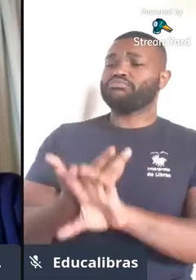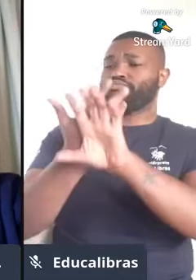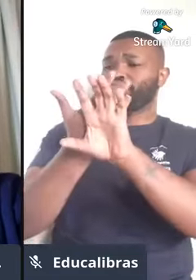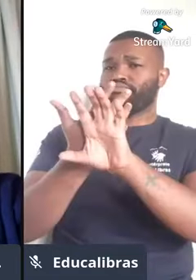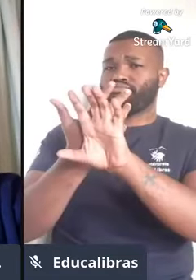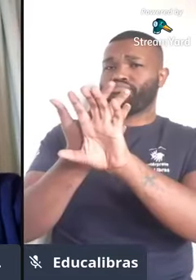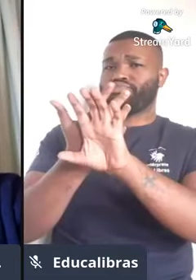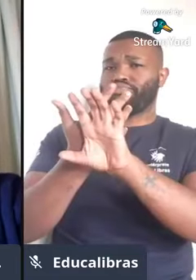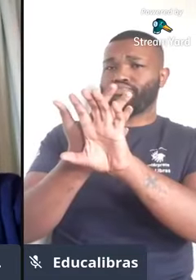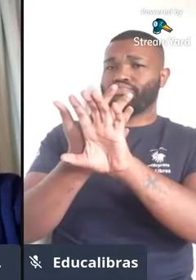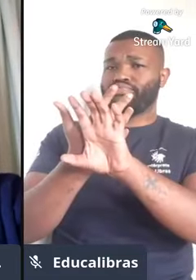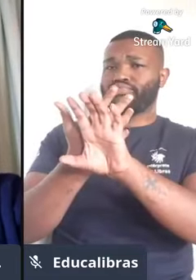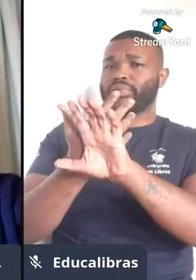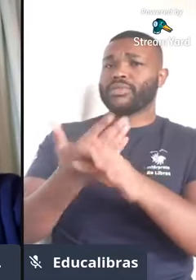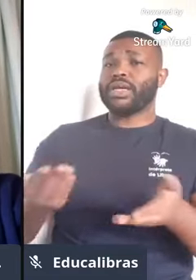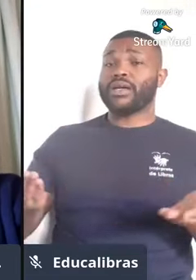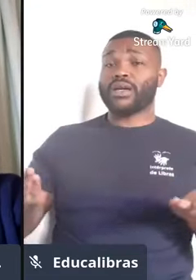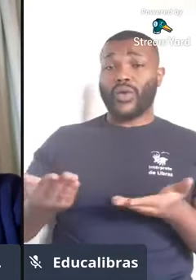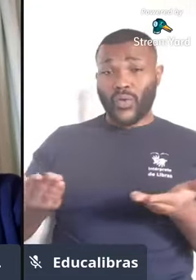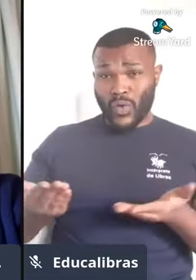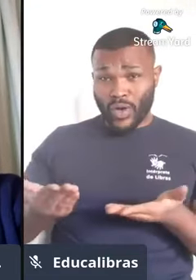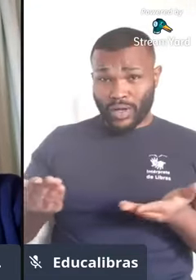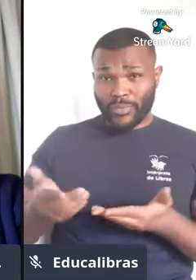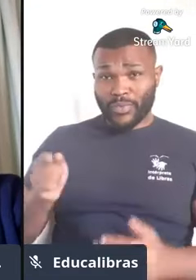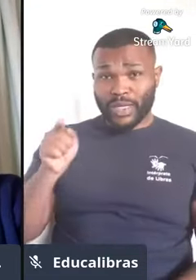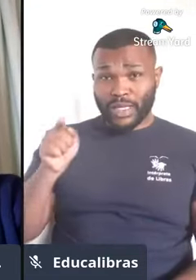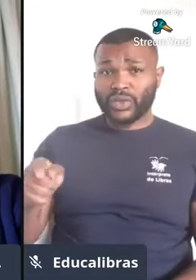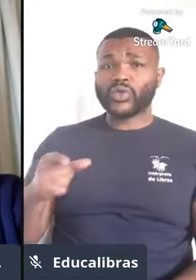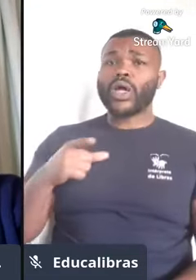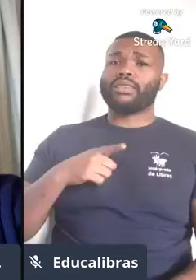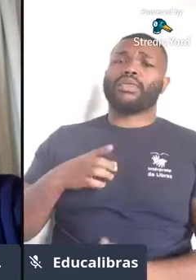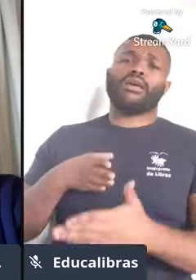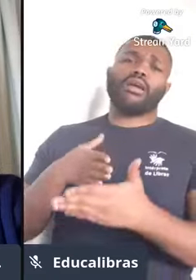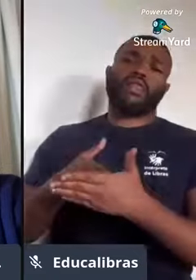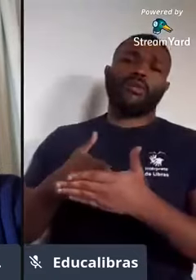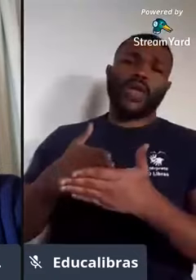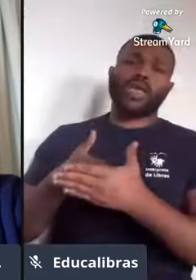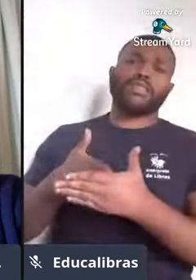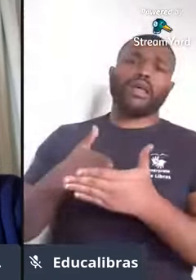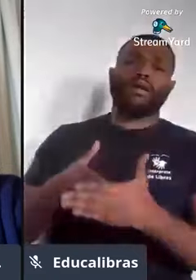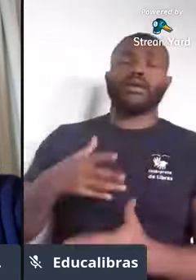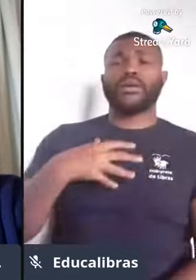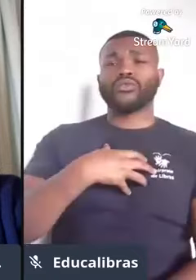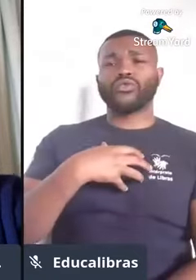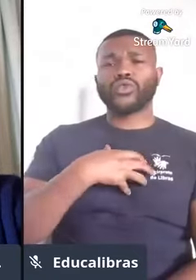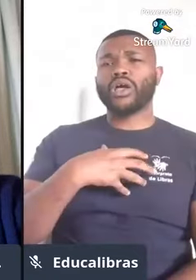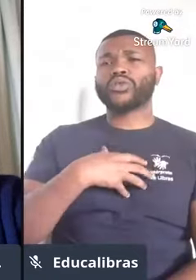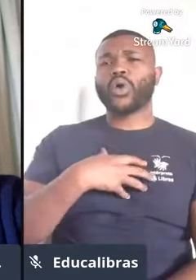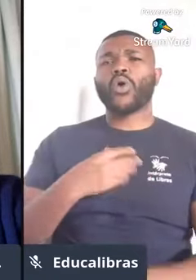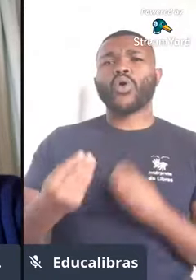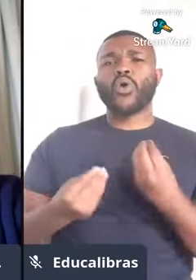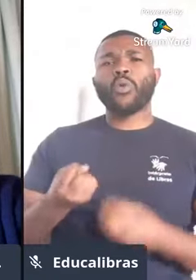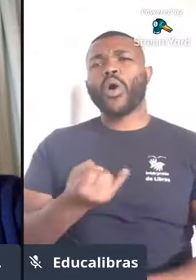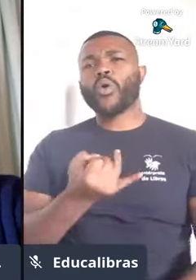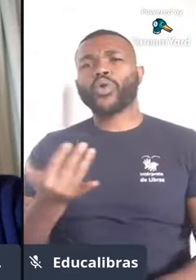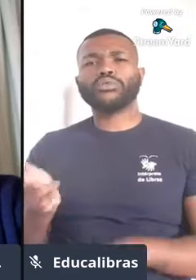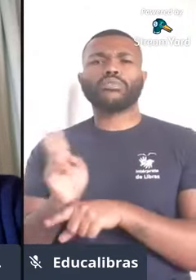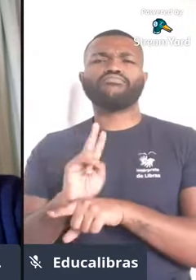que é vamos dizer, existem limitações na forma como muitos fiscais